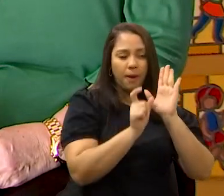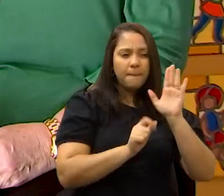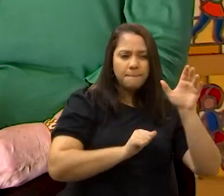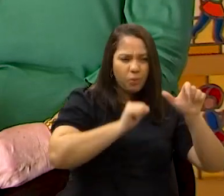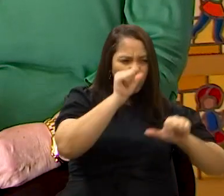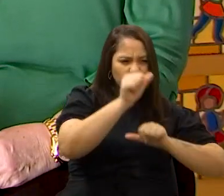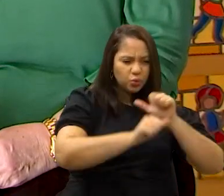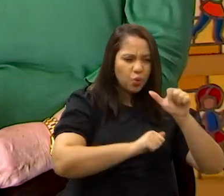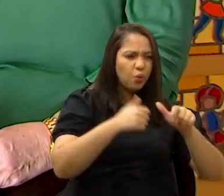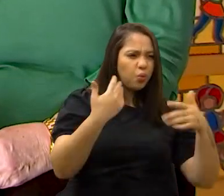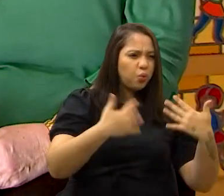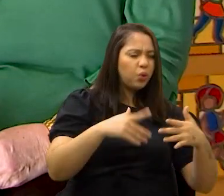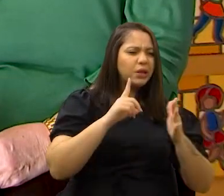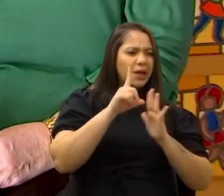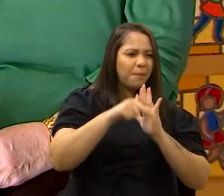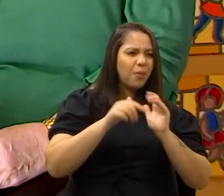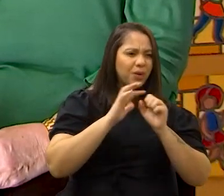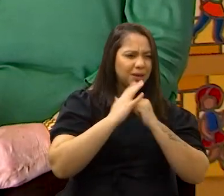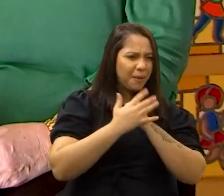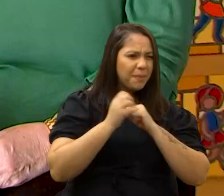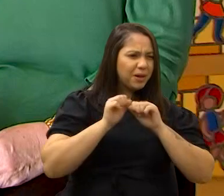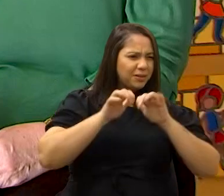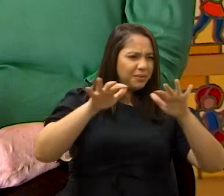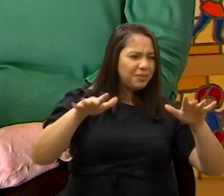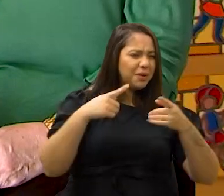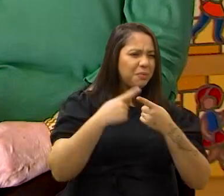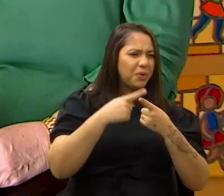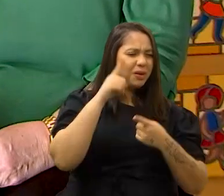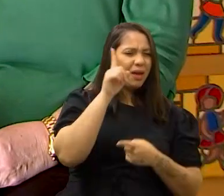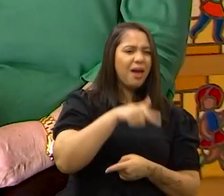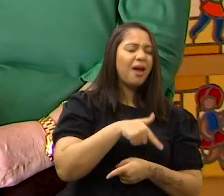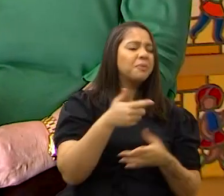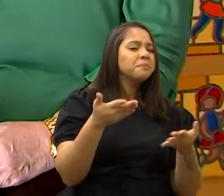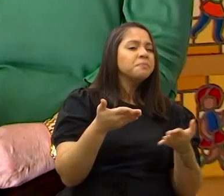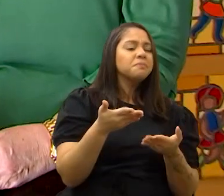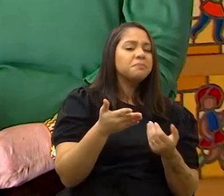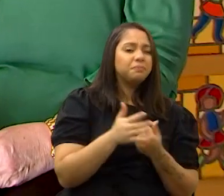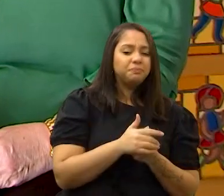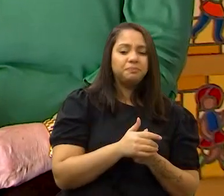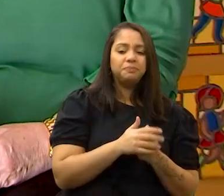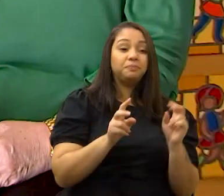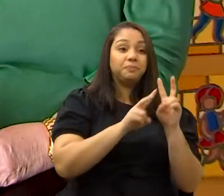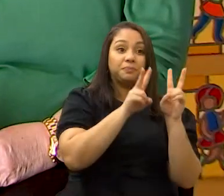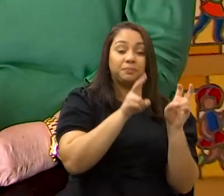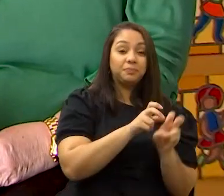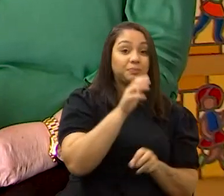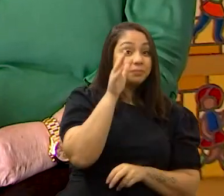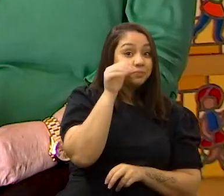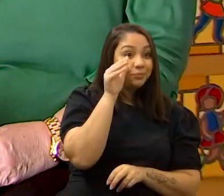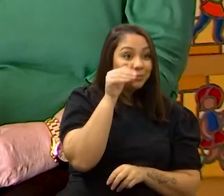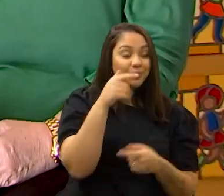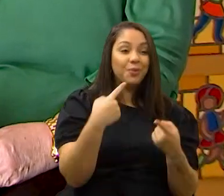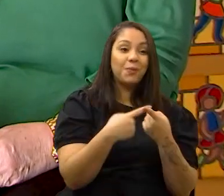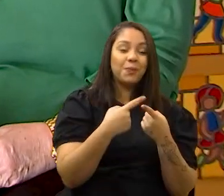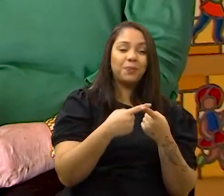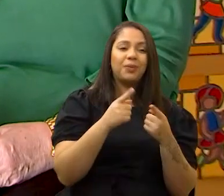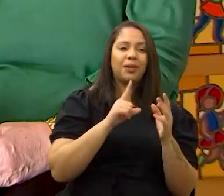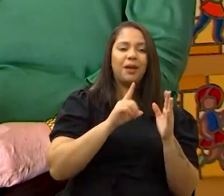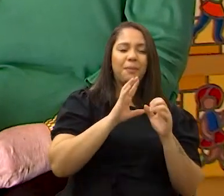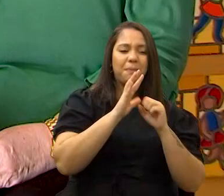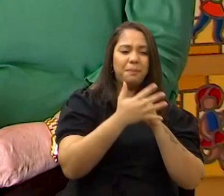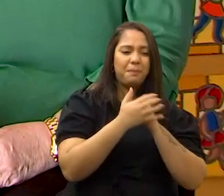mudou muita coisa após pandemia. Eu acho que essa também é uma questão curiosa, né? Se depois